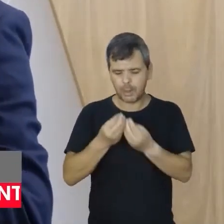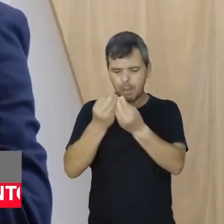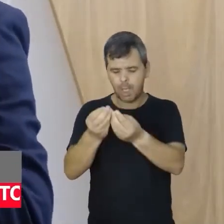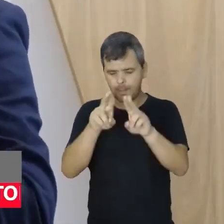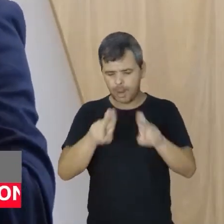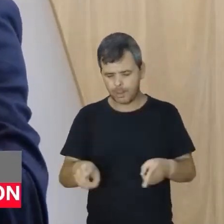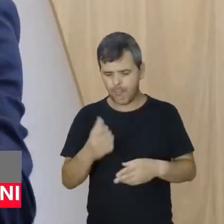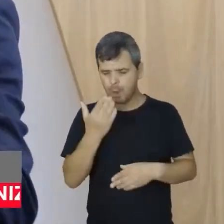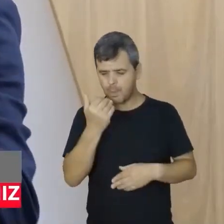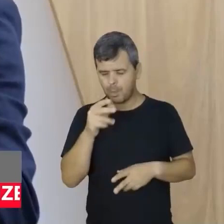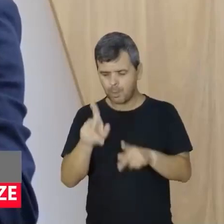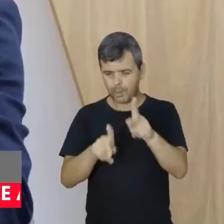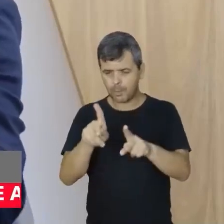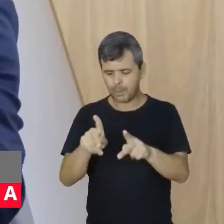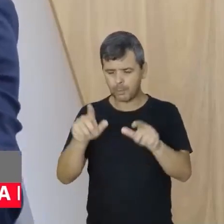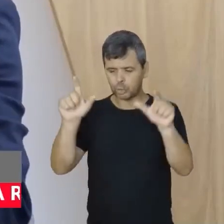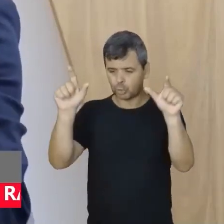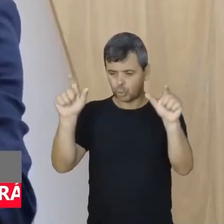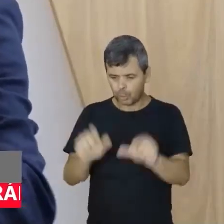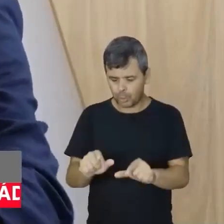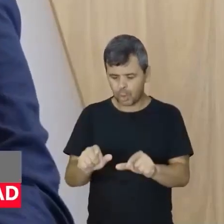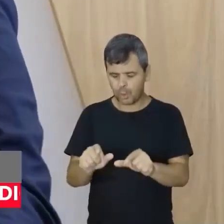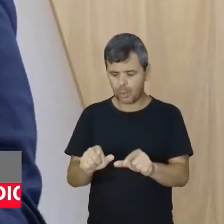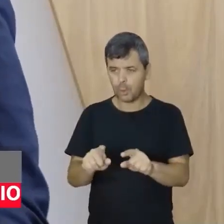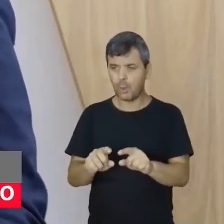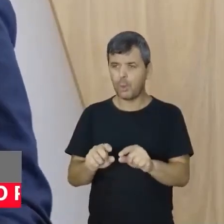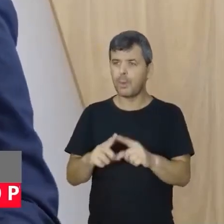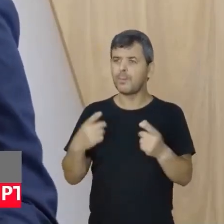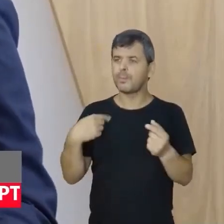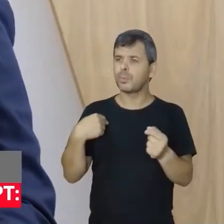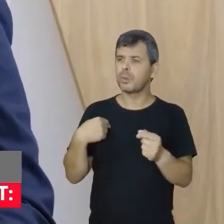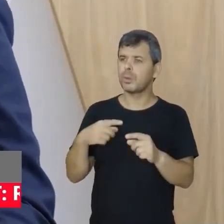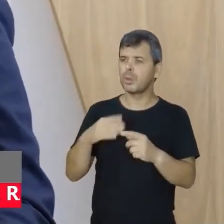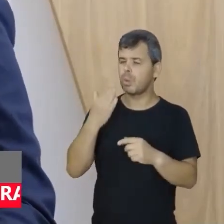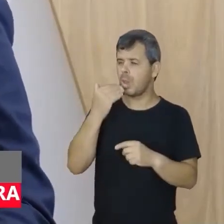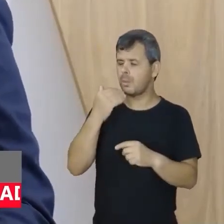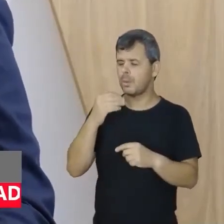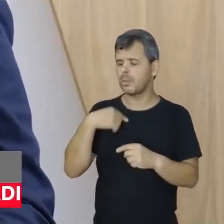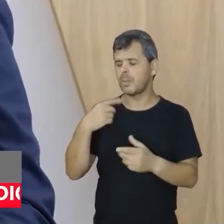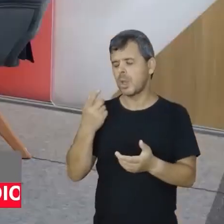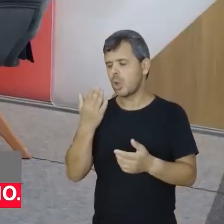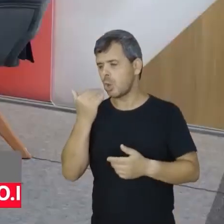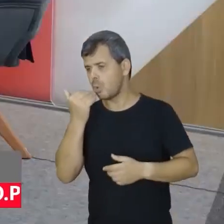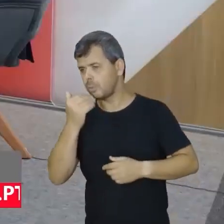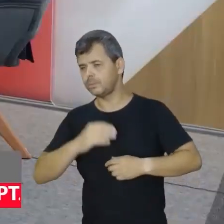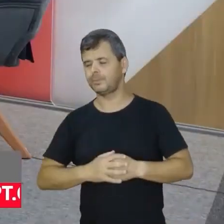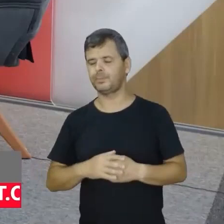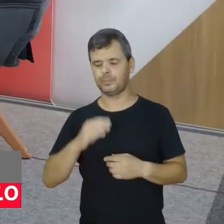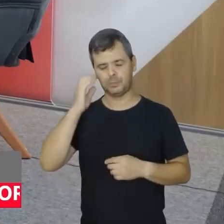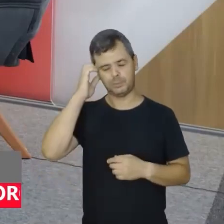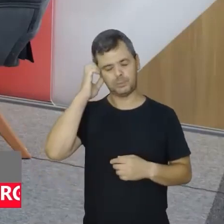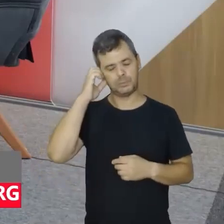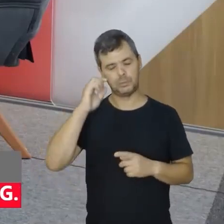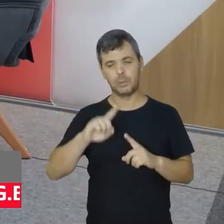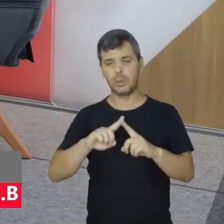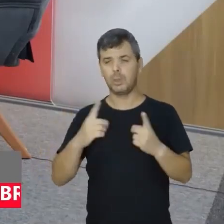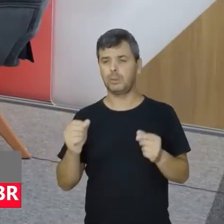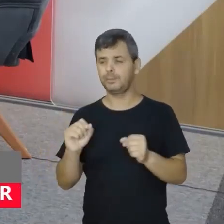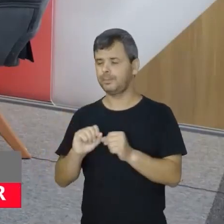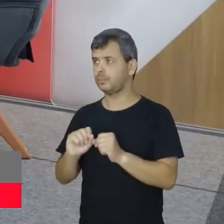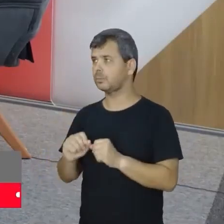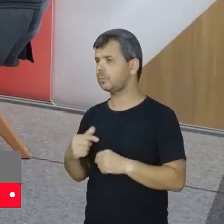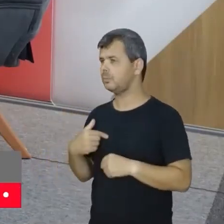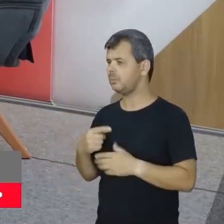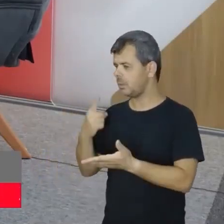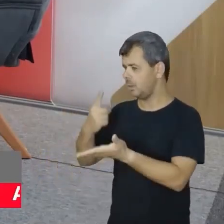que está precisando, além de baratear, como está já barateando o alimento para quem consome. E também tem